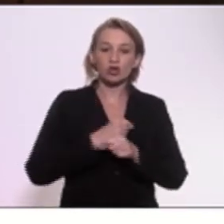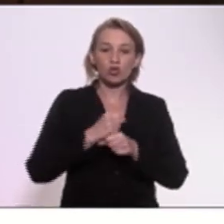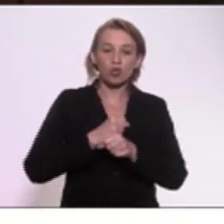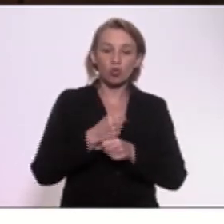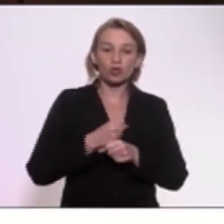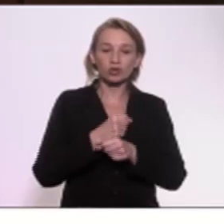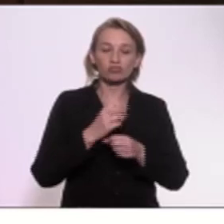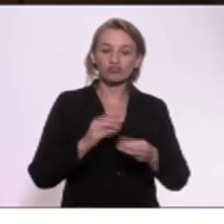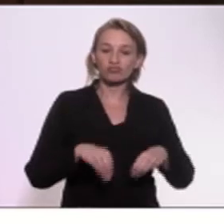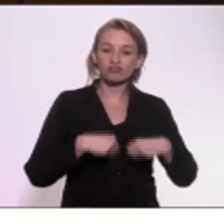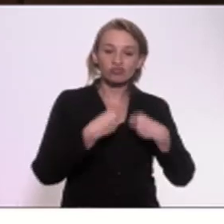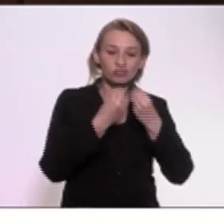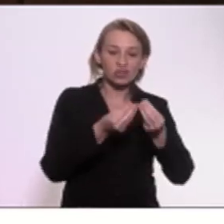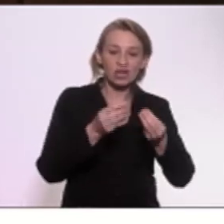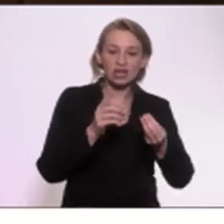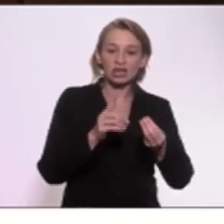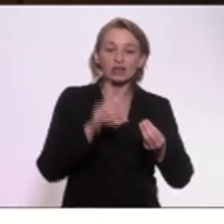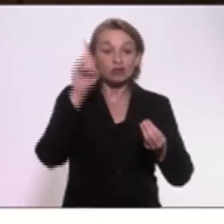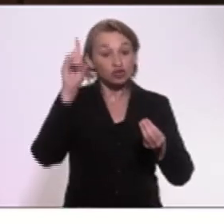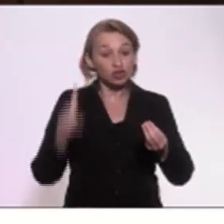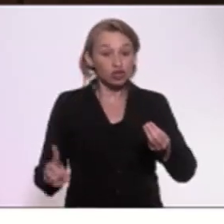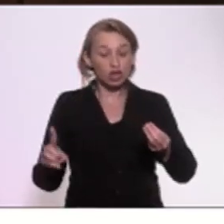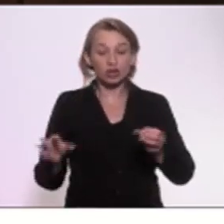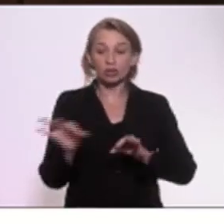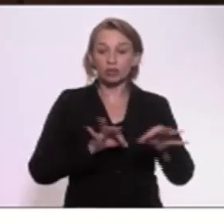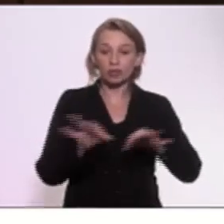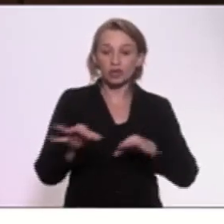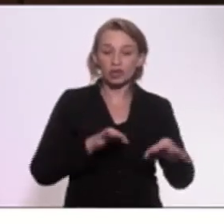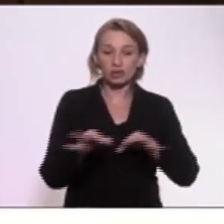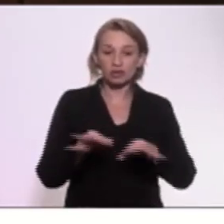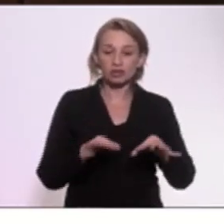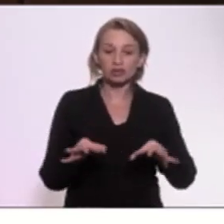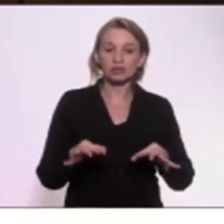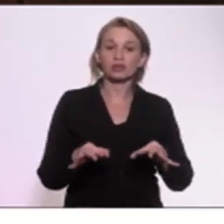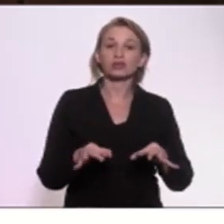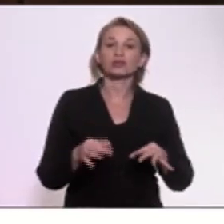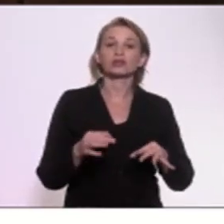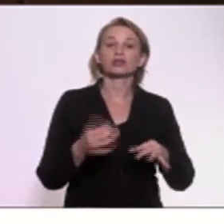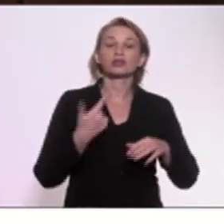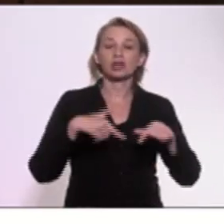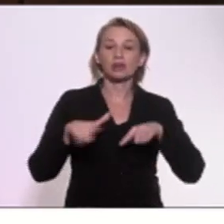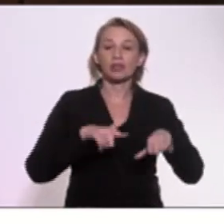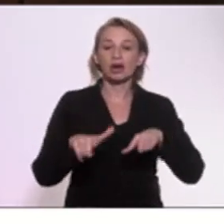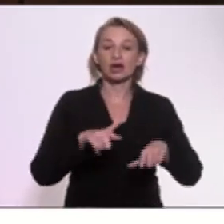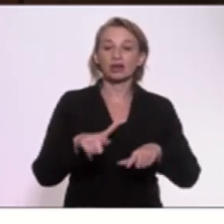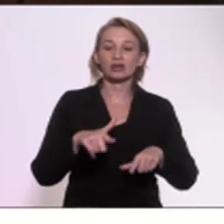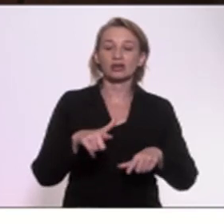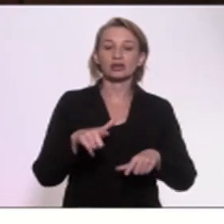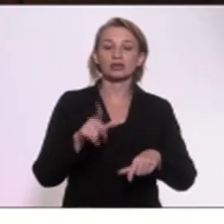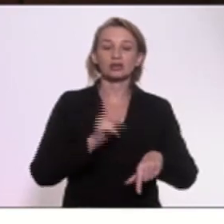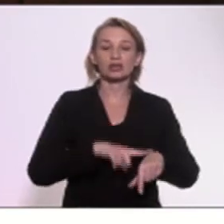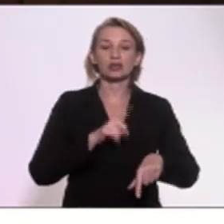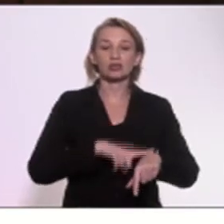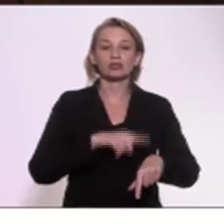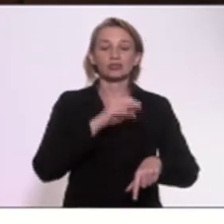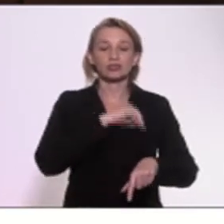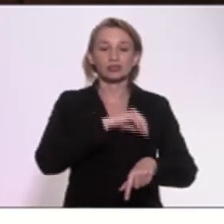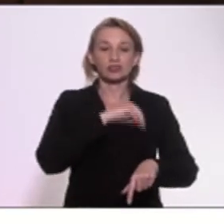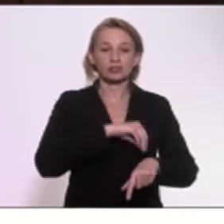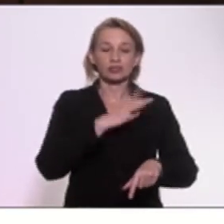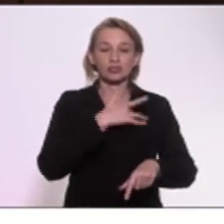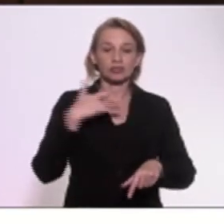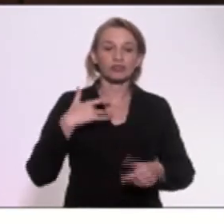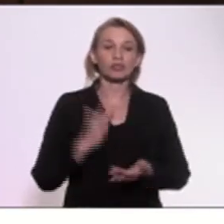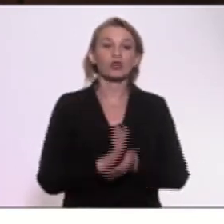sem garantir o plano de cargos, carreiras e salários da saúde. São profissionais hoje no estado do Rio